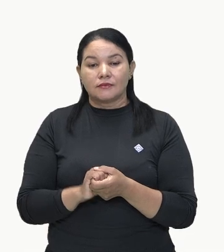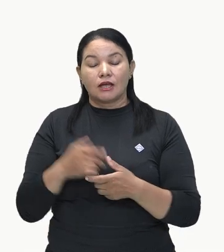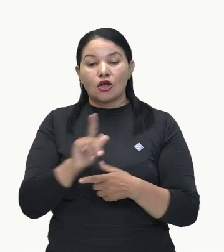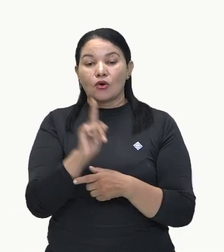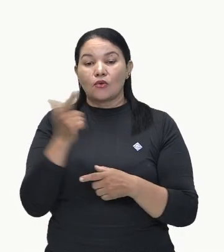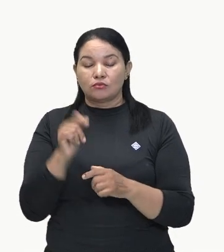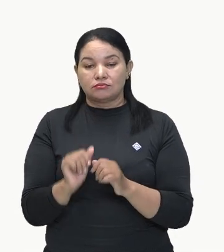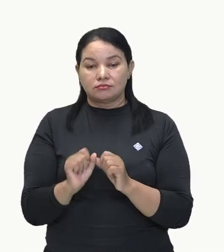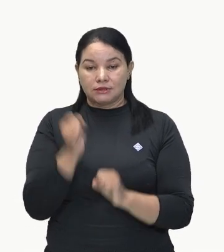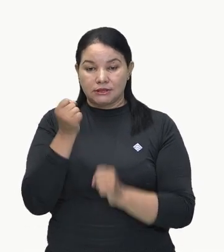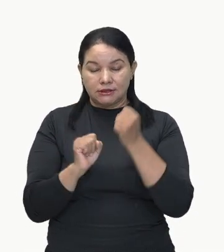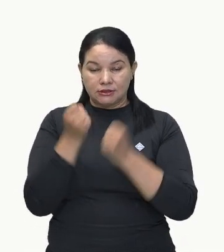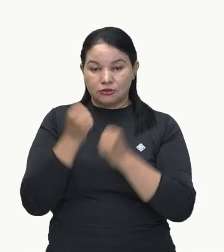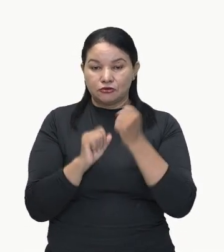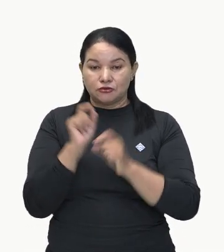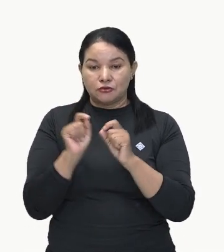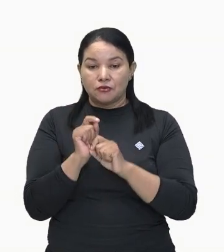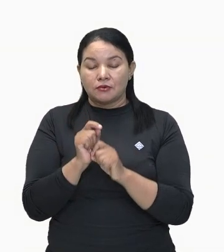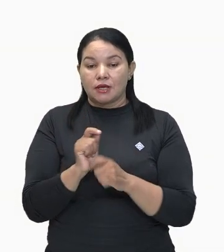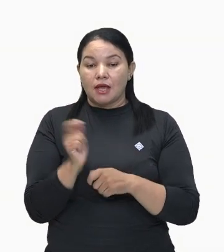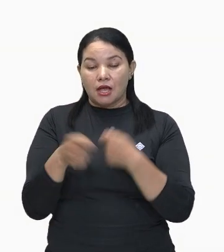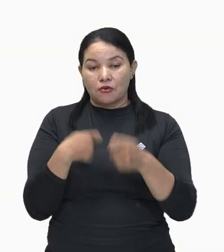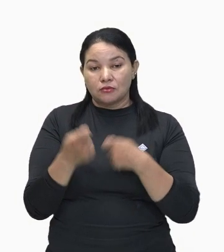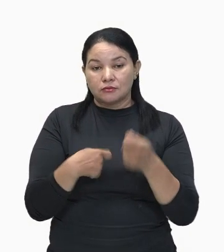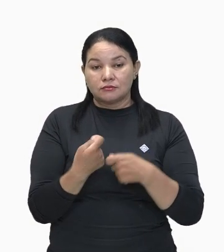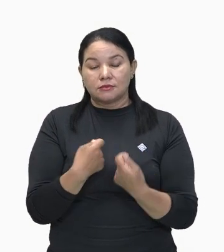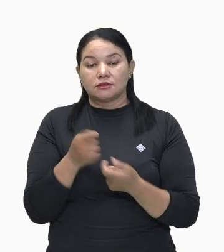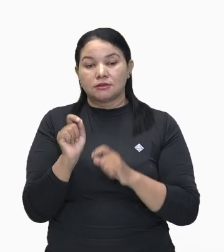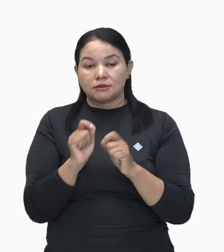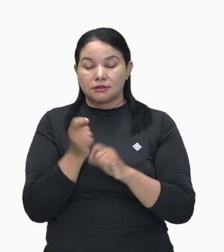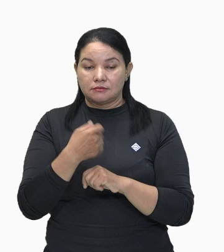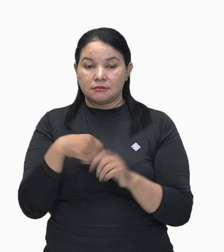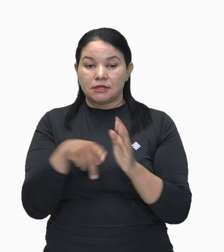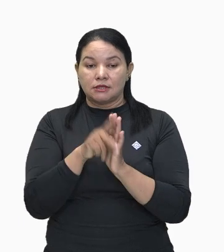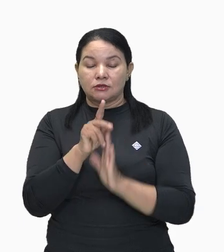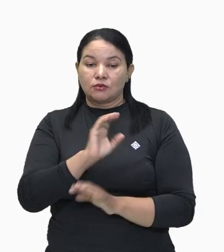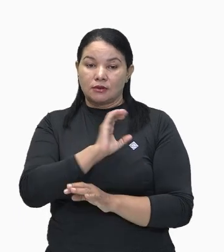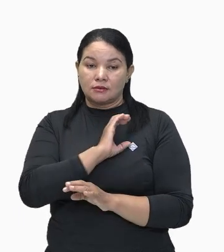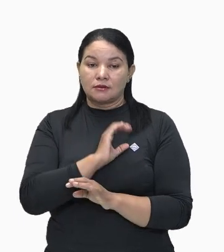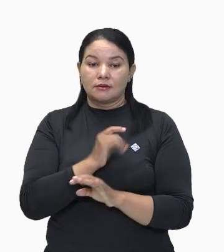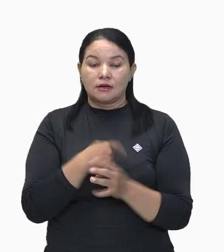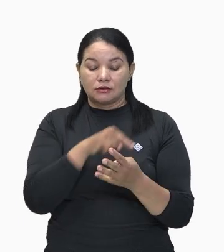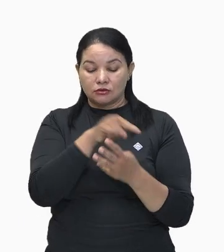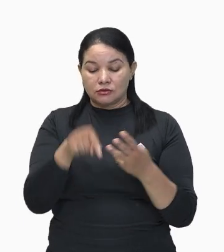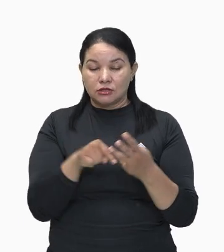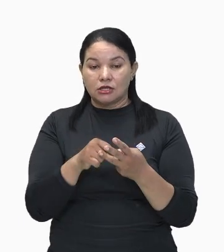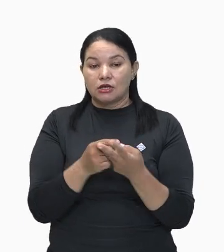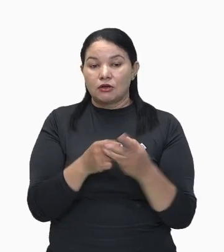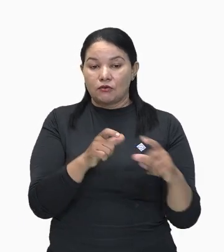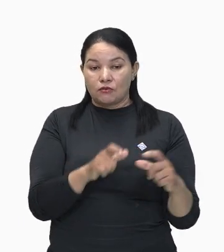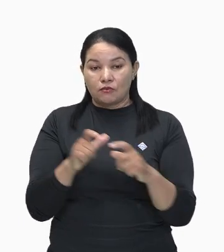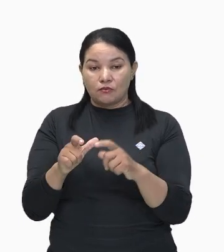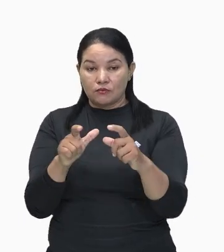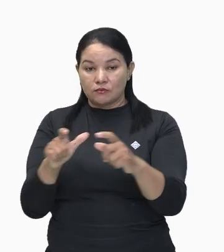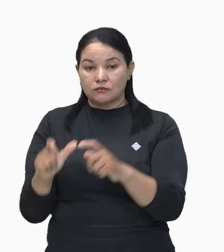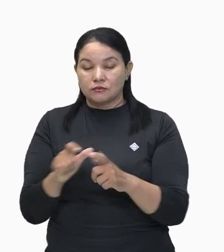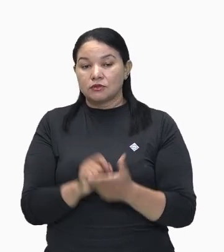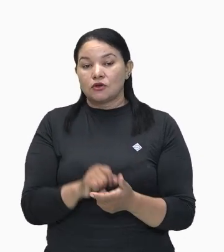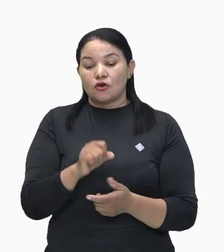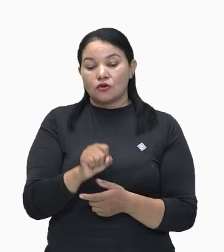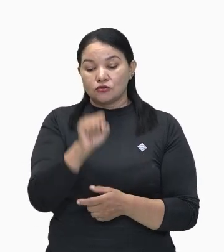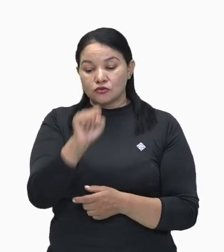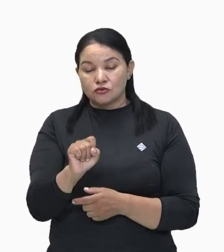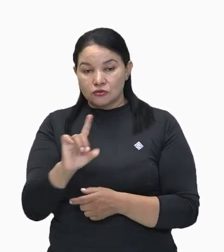Outra parte da economia do Canadá, e a gente vai trazer para vocês em 3 regiões. A principal região é o